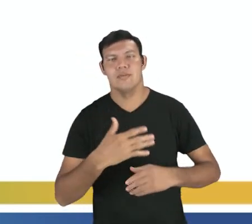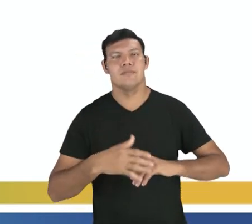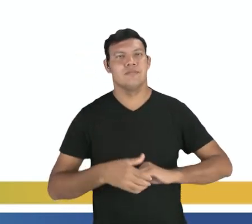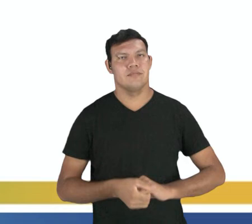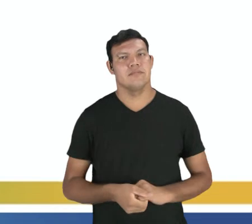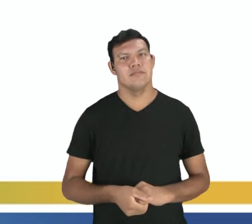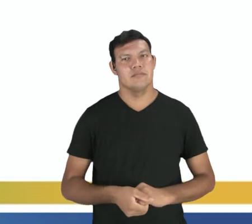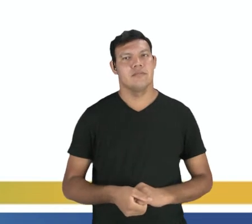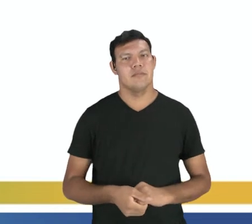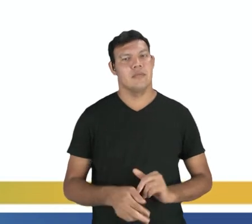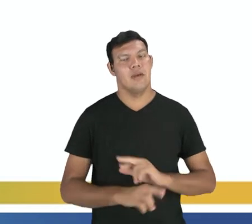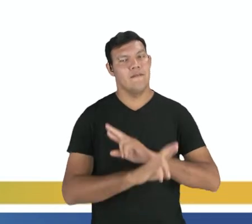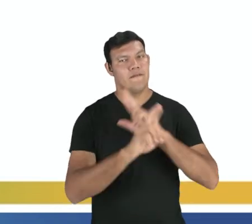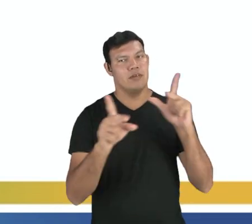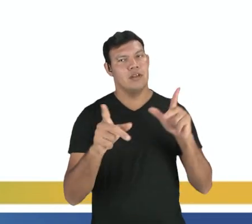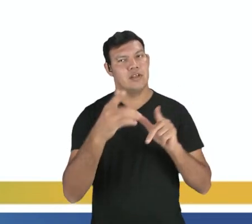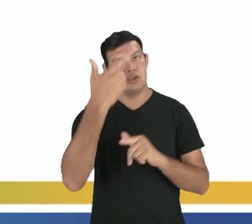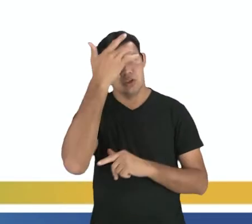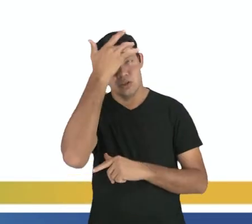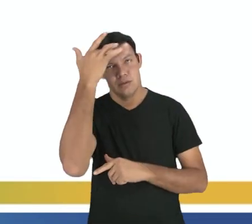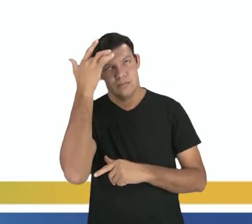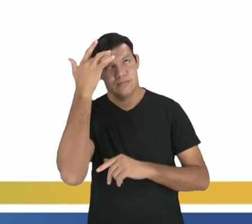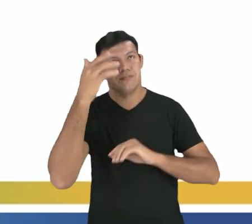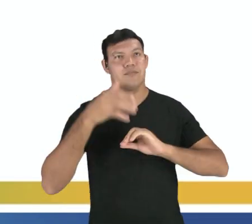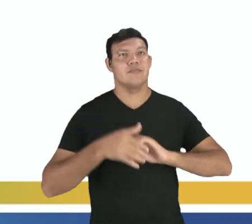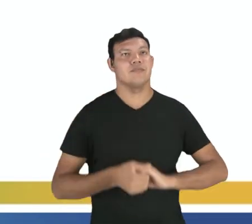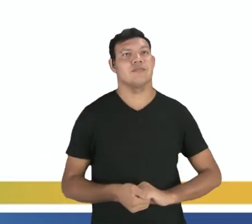ao invés de mencionar o agente.